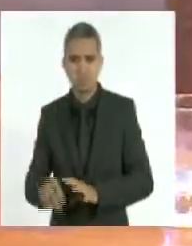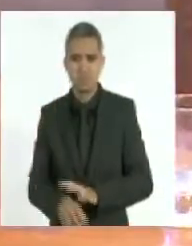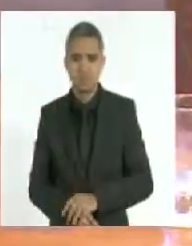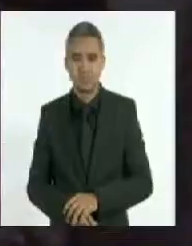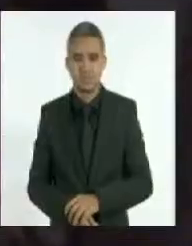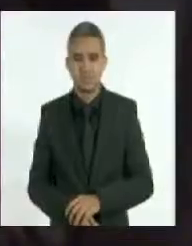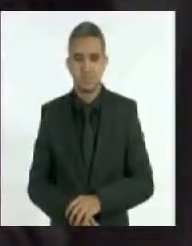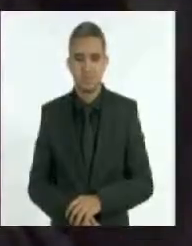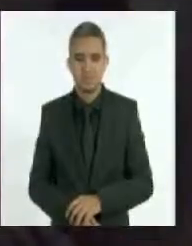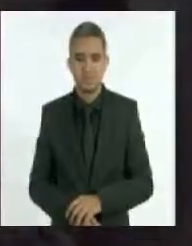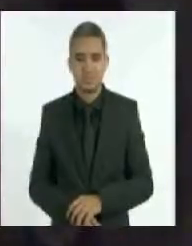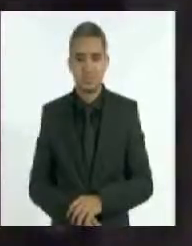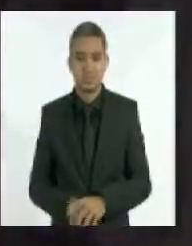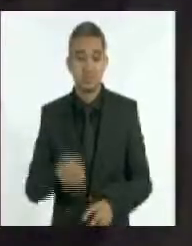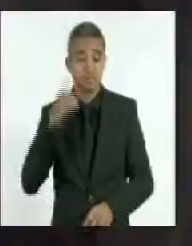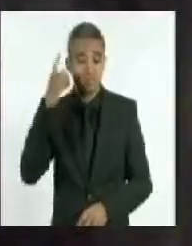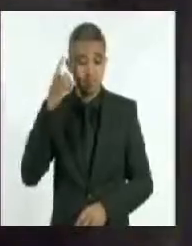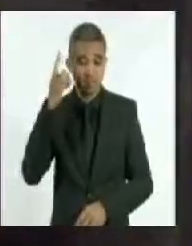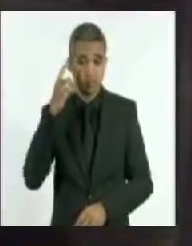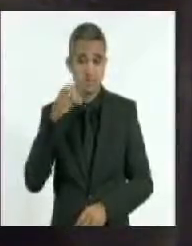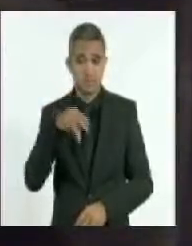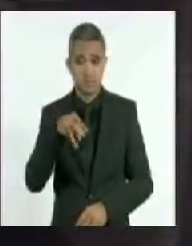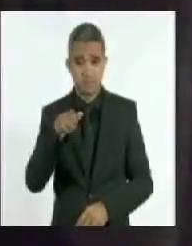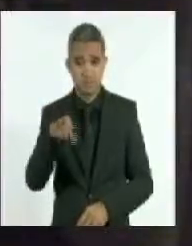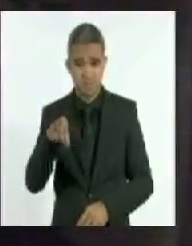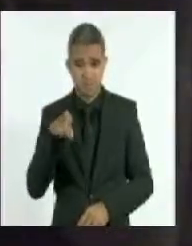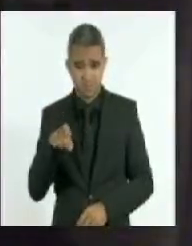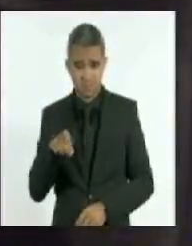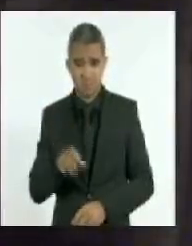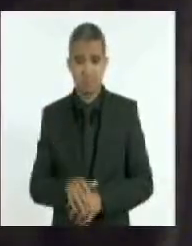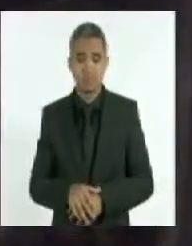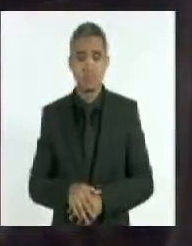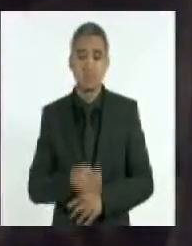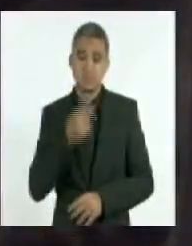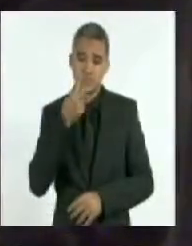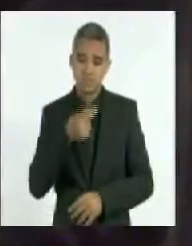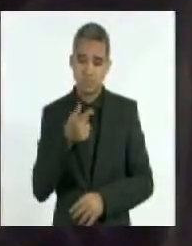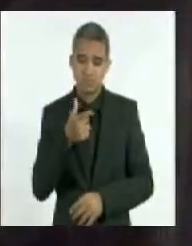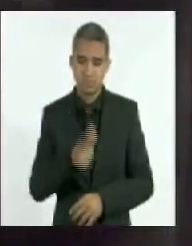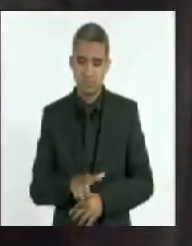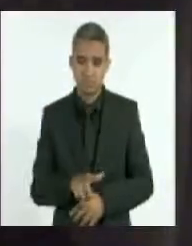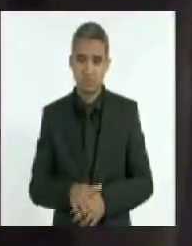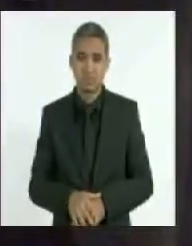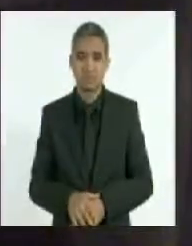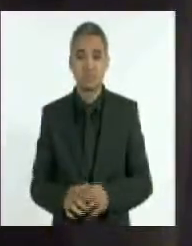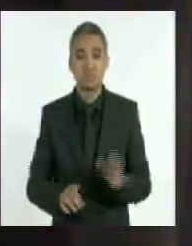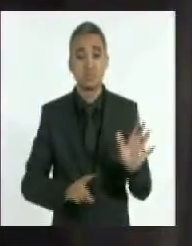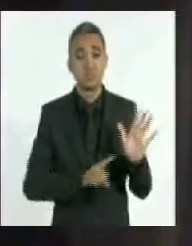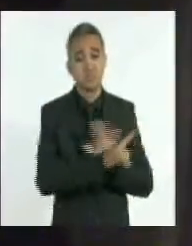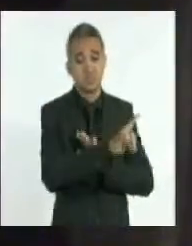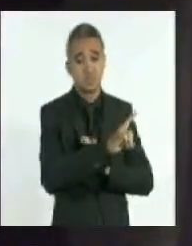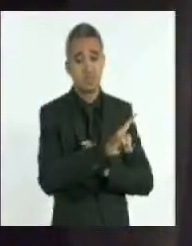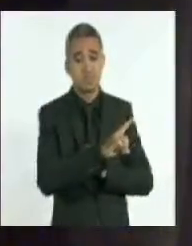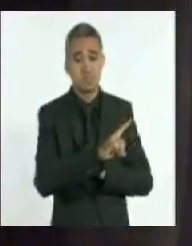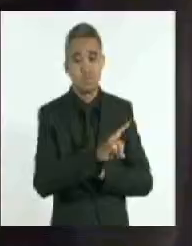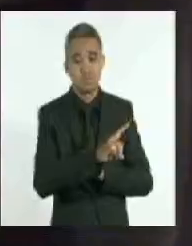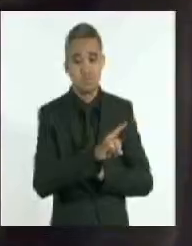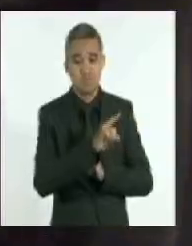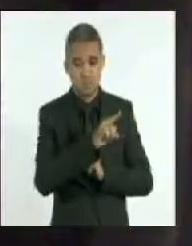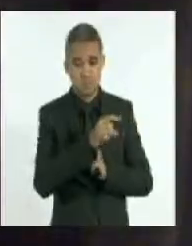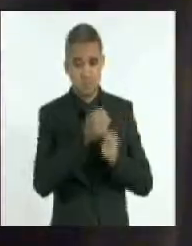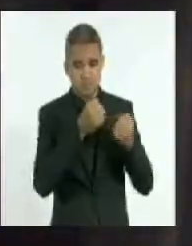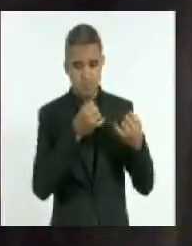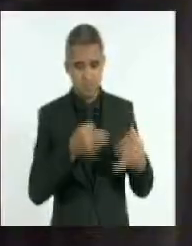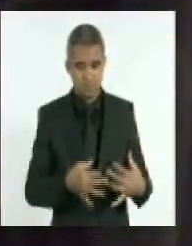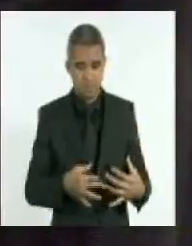parte. O deputado Max, eu vou repetir porque, perguntando se isso que Vossa Excelência está se referindo seria